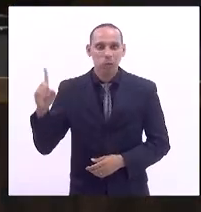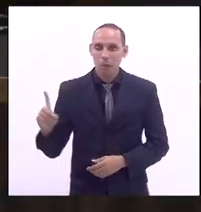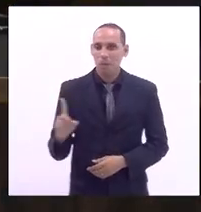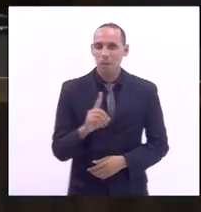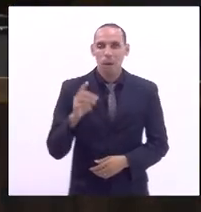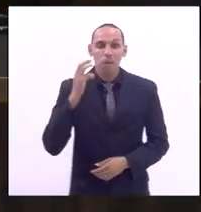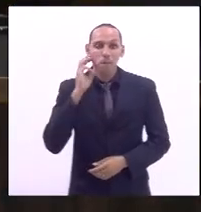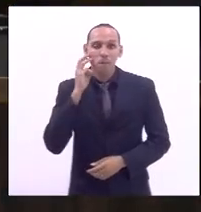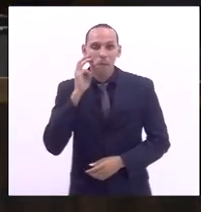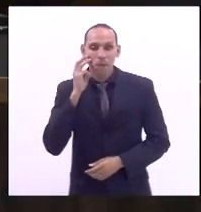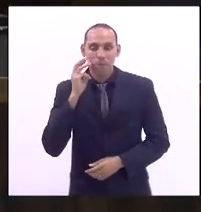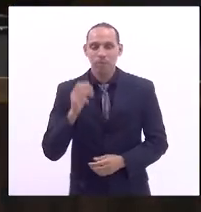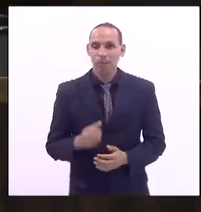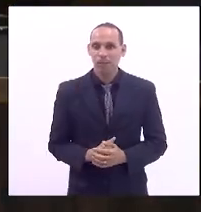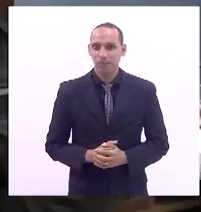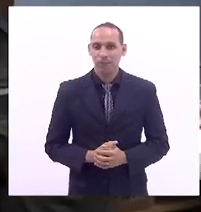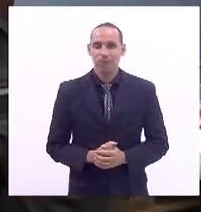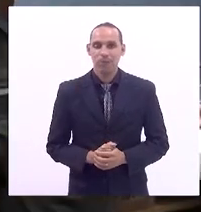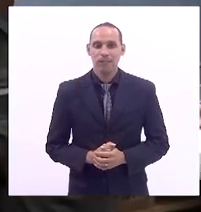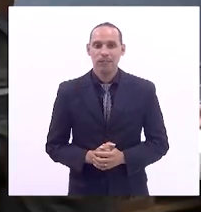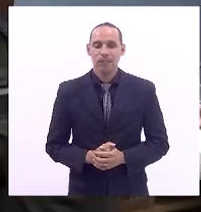waldeck Carneiro